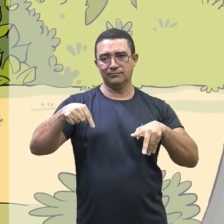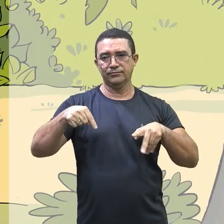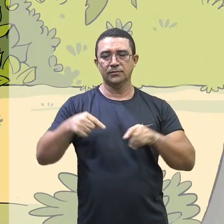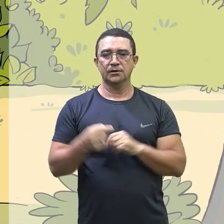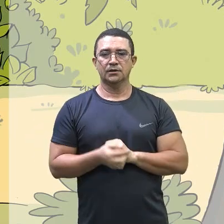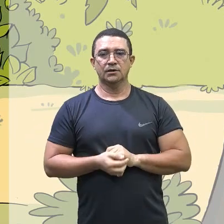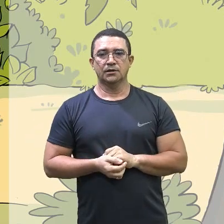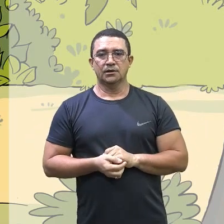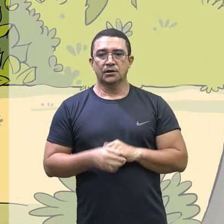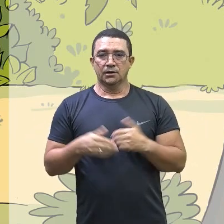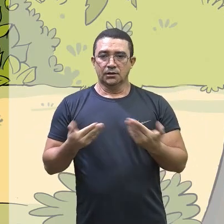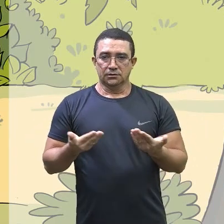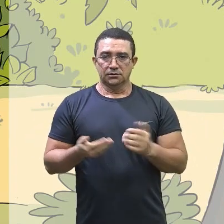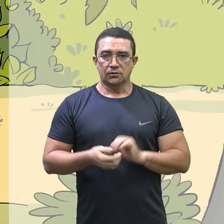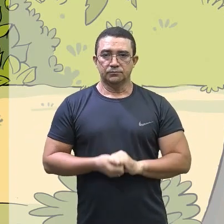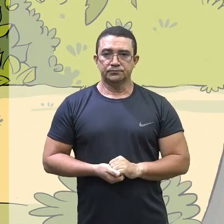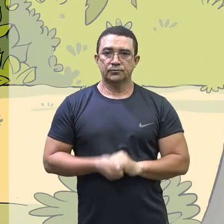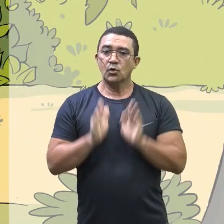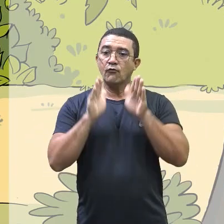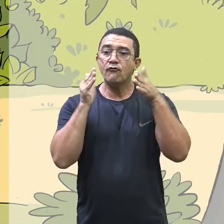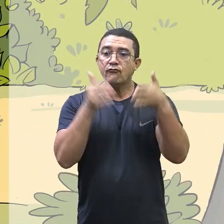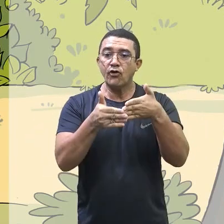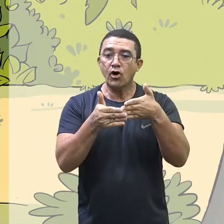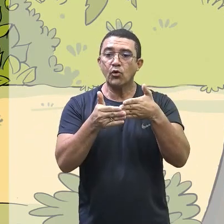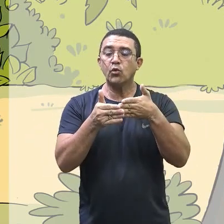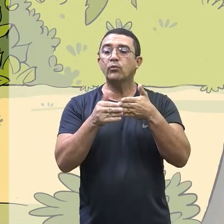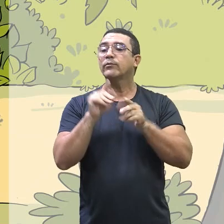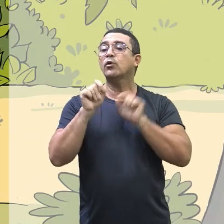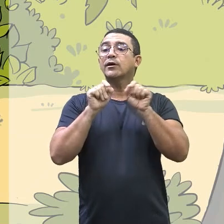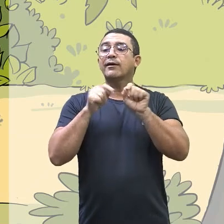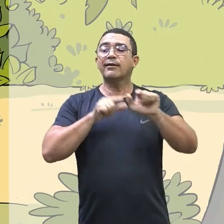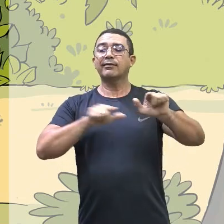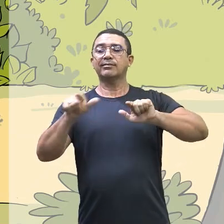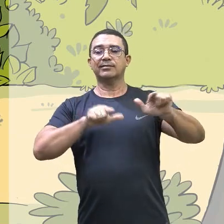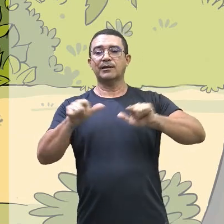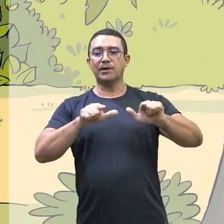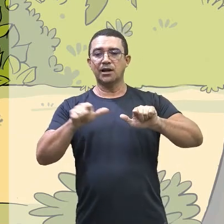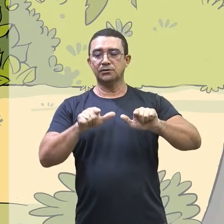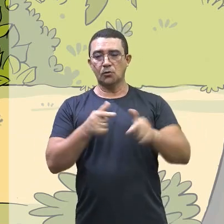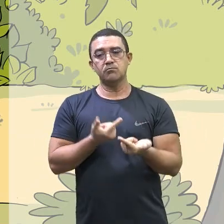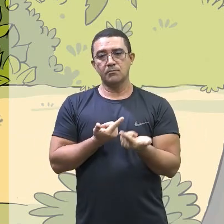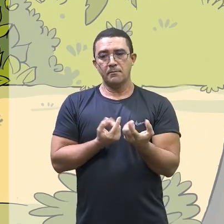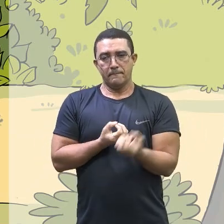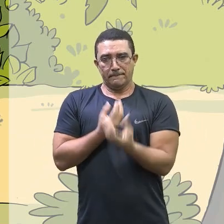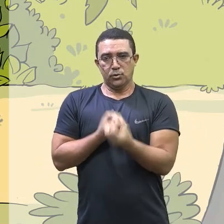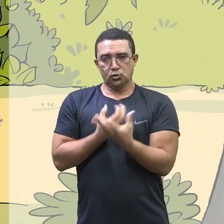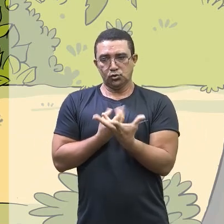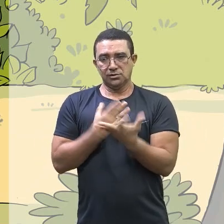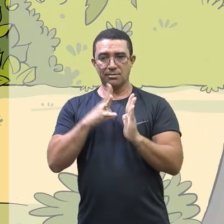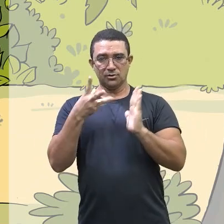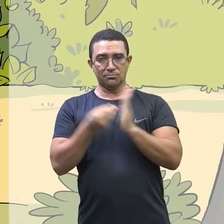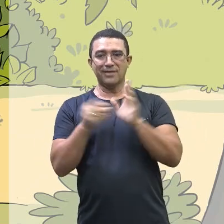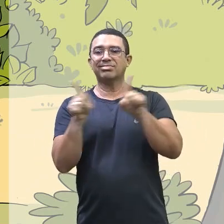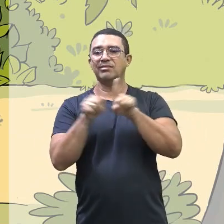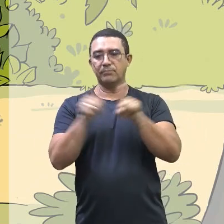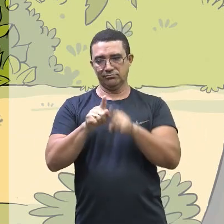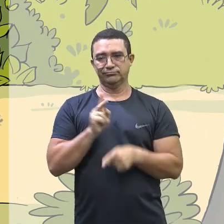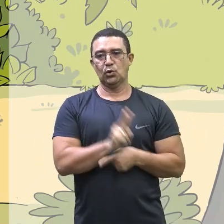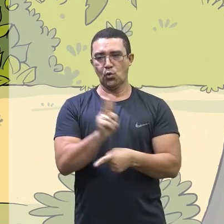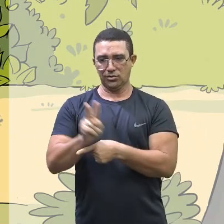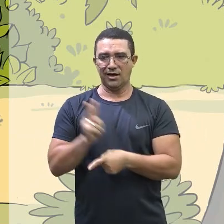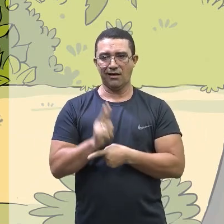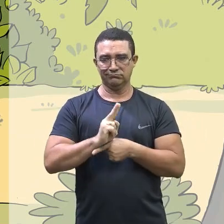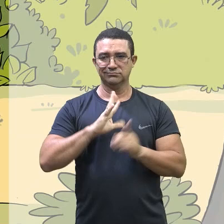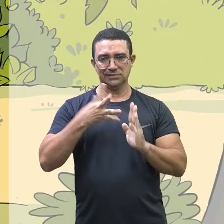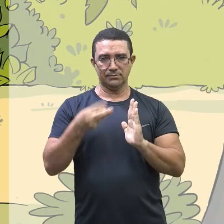professor? Sim, esse é um grande foco. Tem que trabalhar, tem que produzir na Amazônia, mas tem que cuidar da Amazônia.